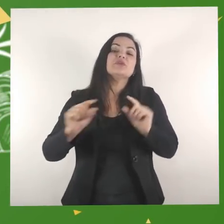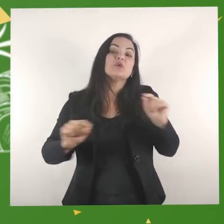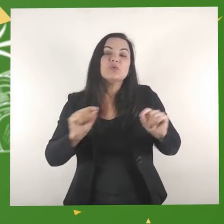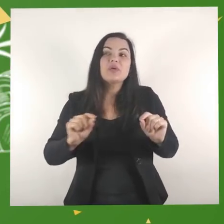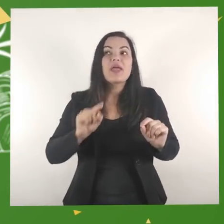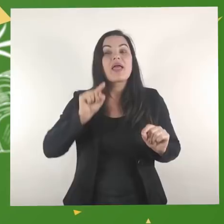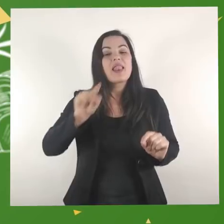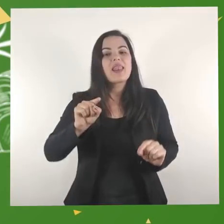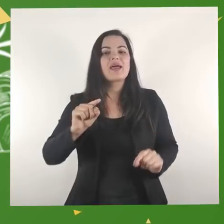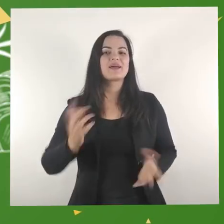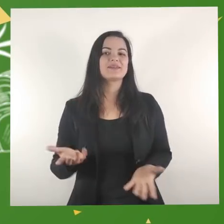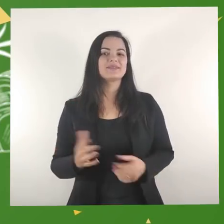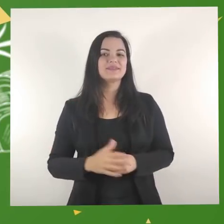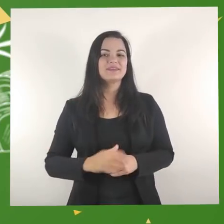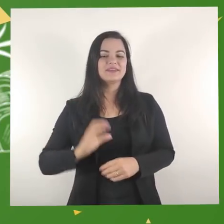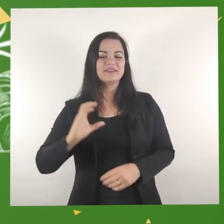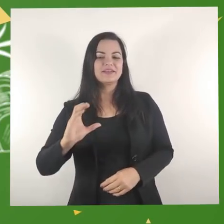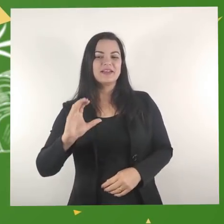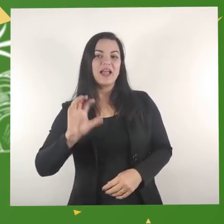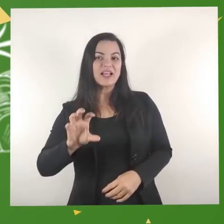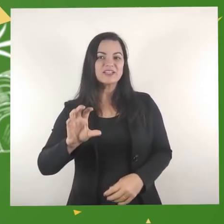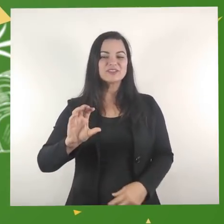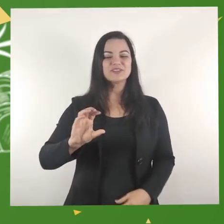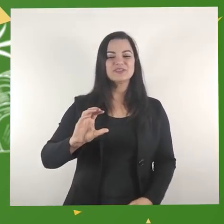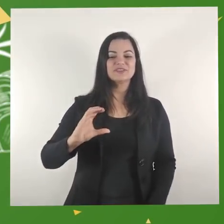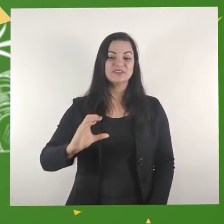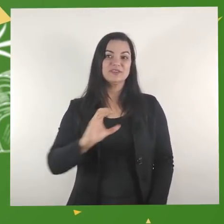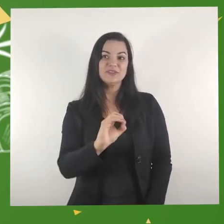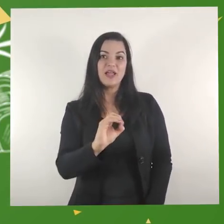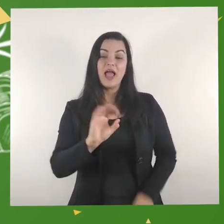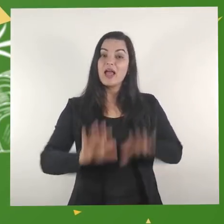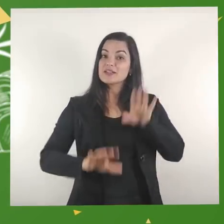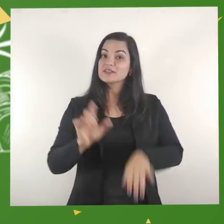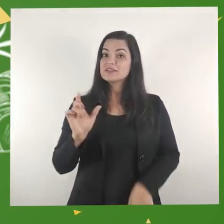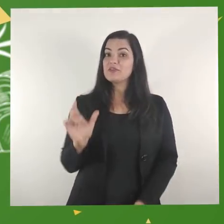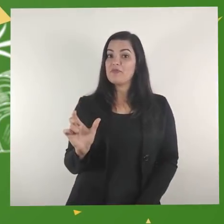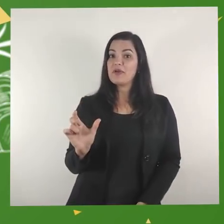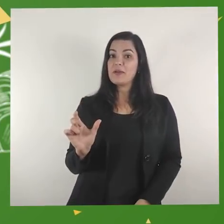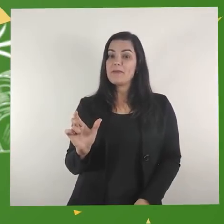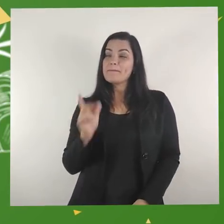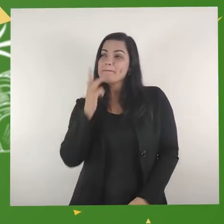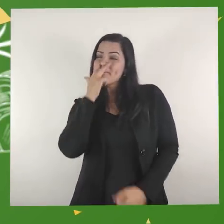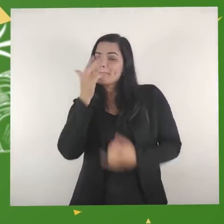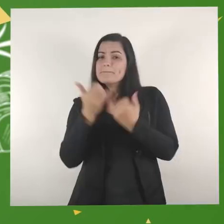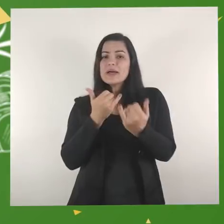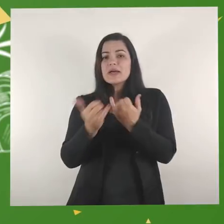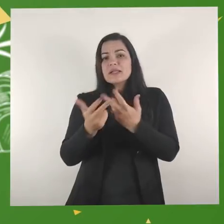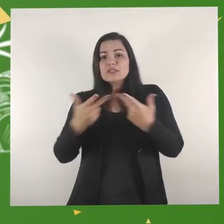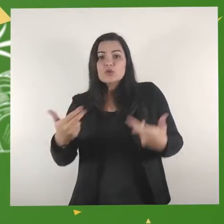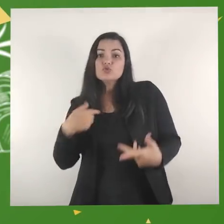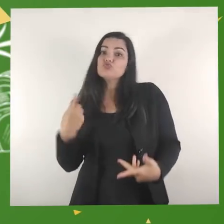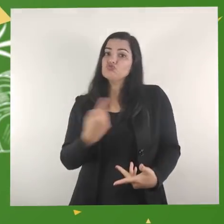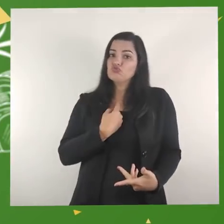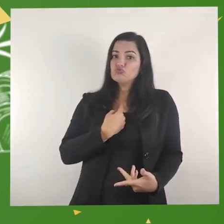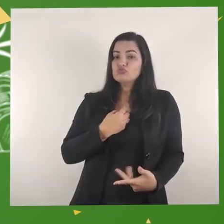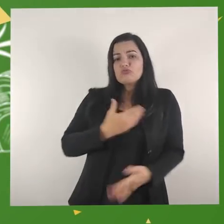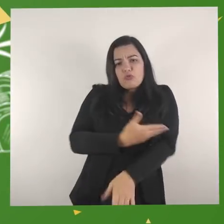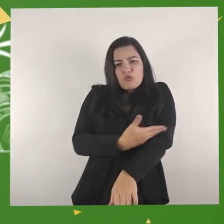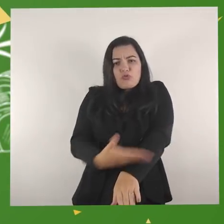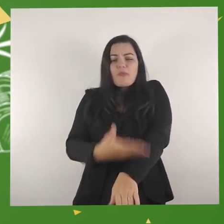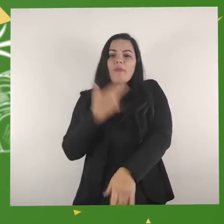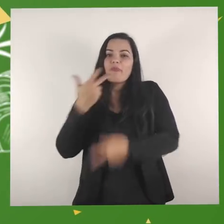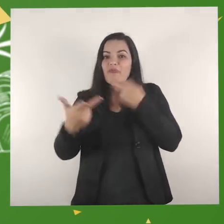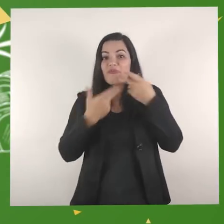falam carreira? Lembre-se que às vezes a palavra pode parecer muito com algo que nós falamos